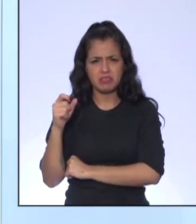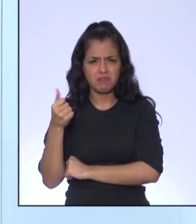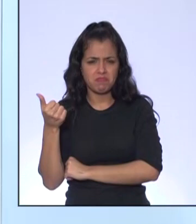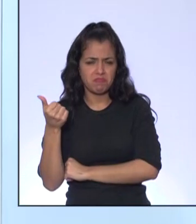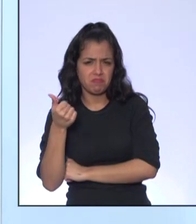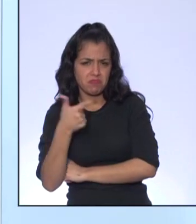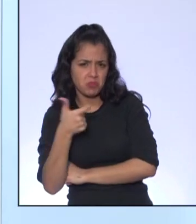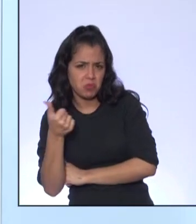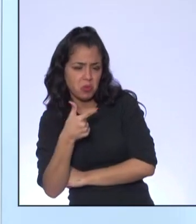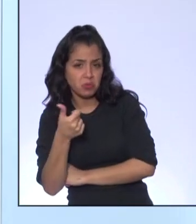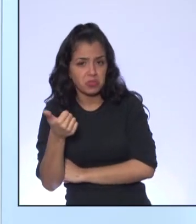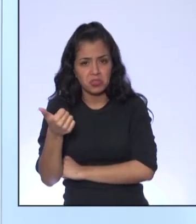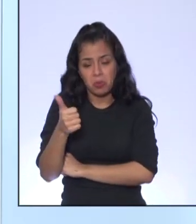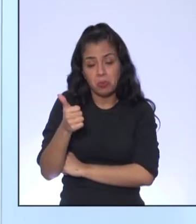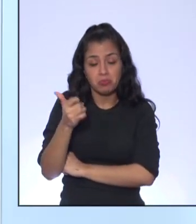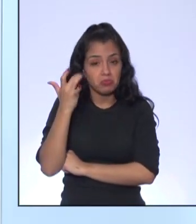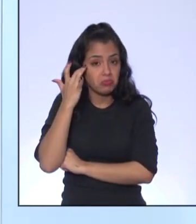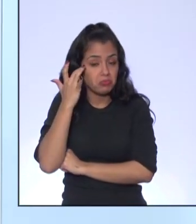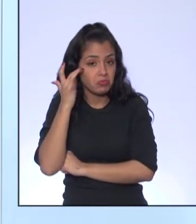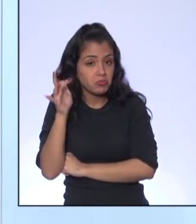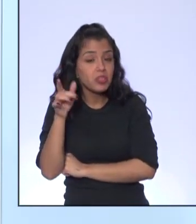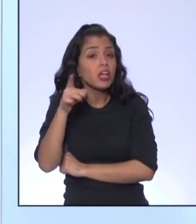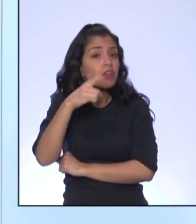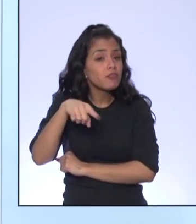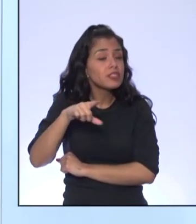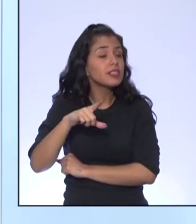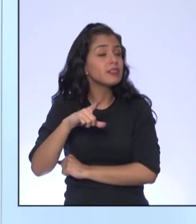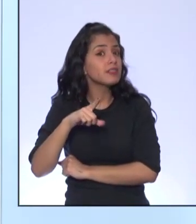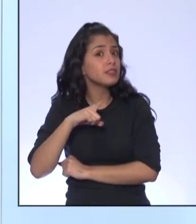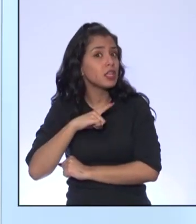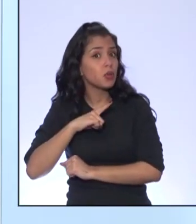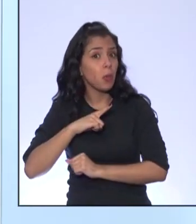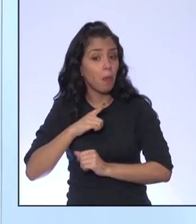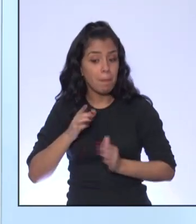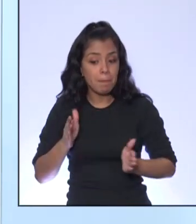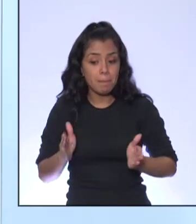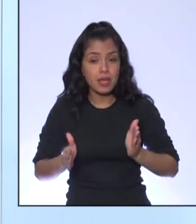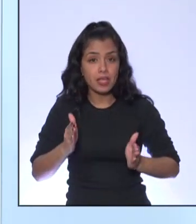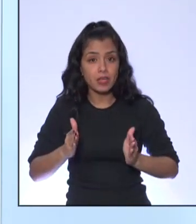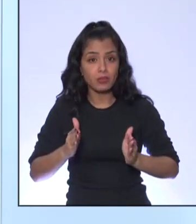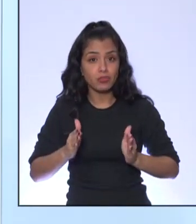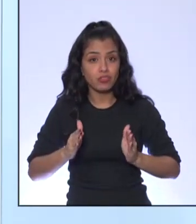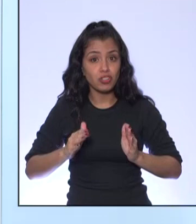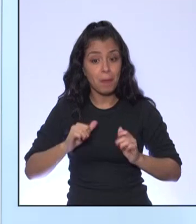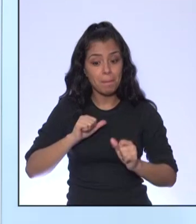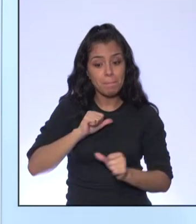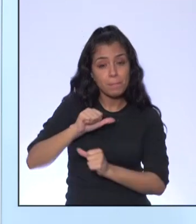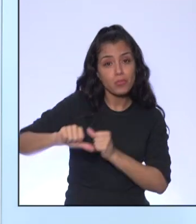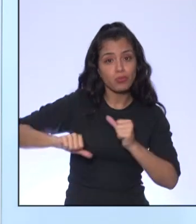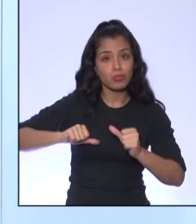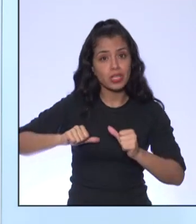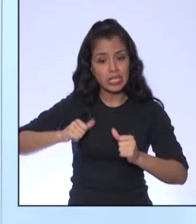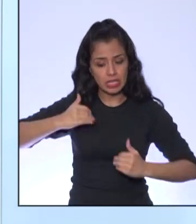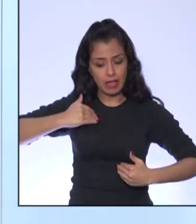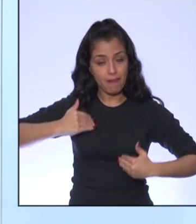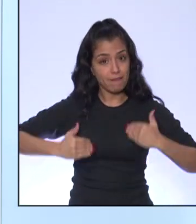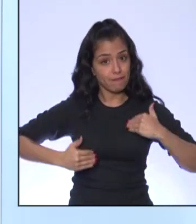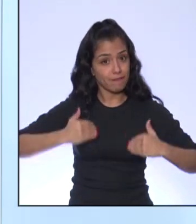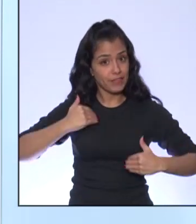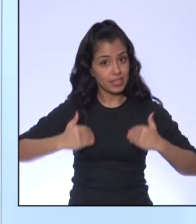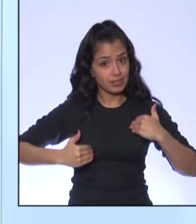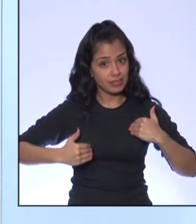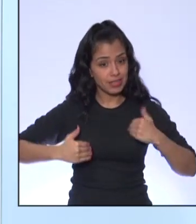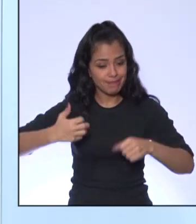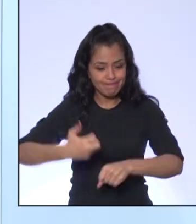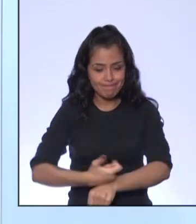ano, também está passando por um período de mudanças físicas, emocionais. É a adolescência.